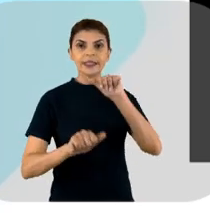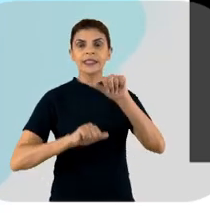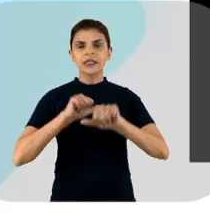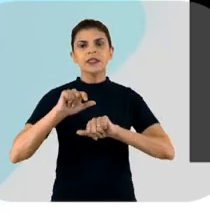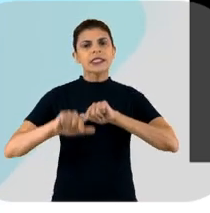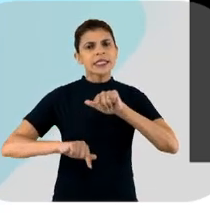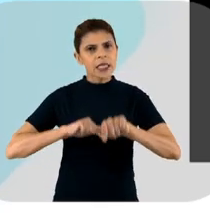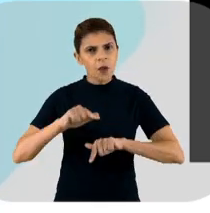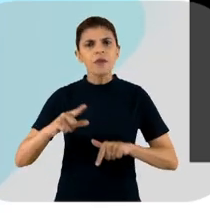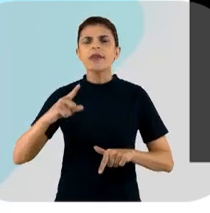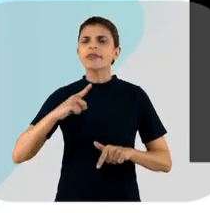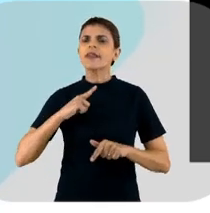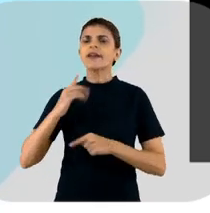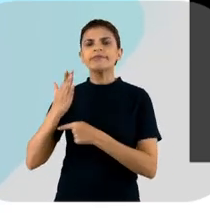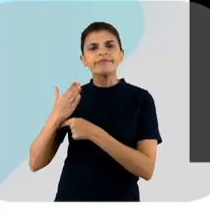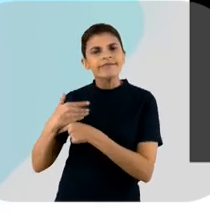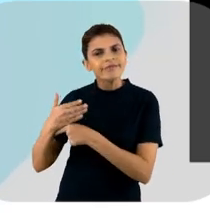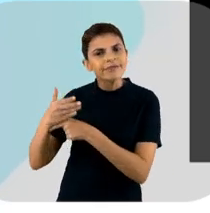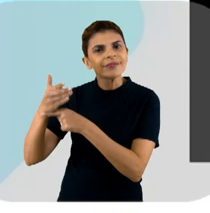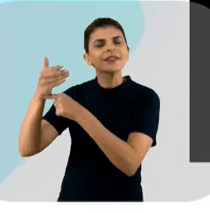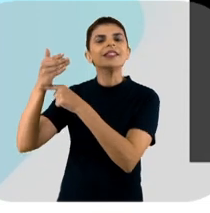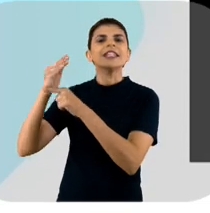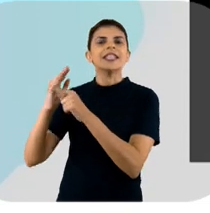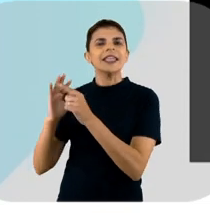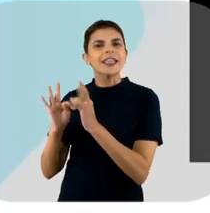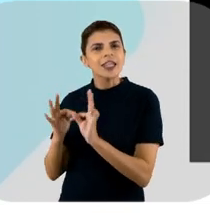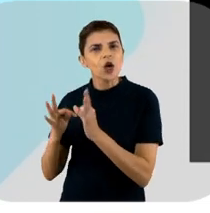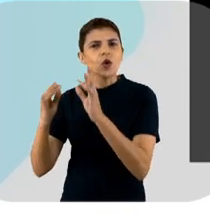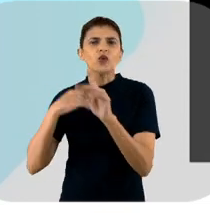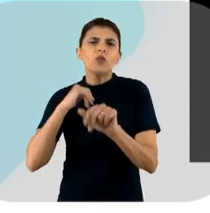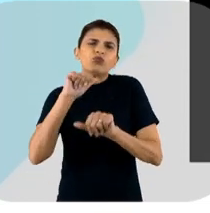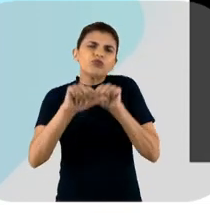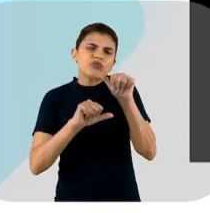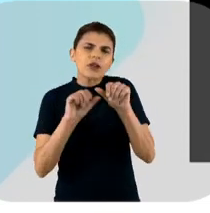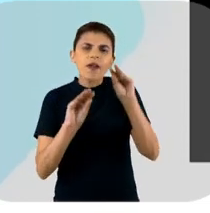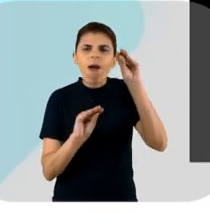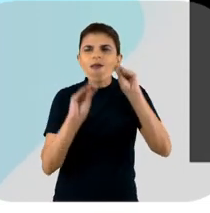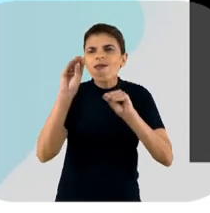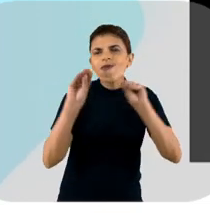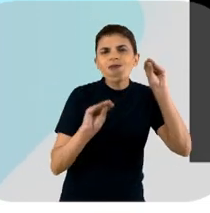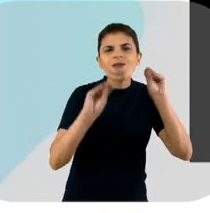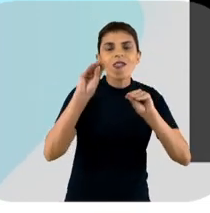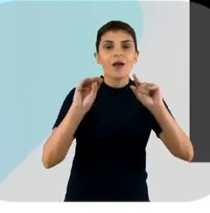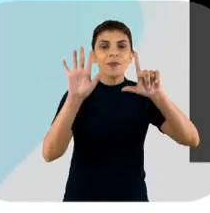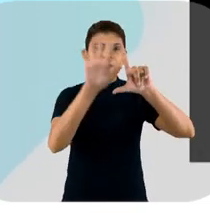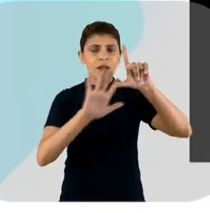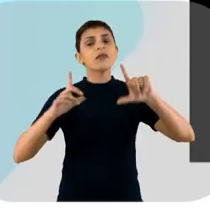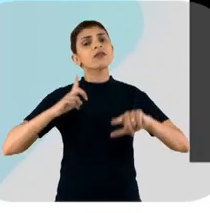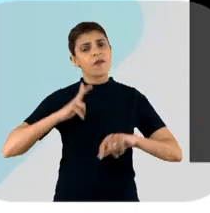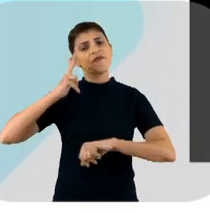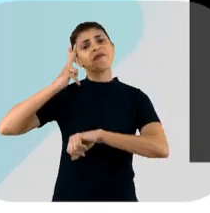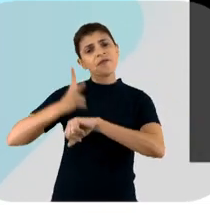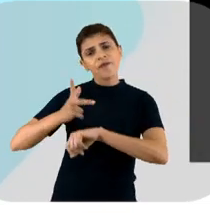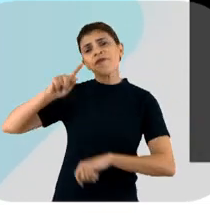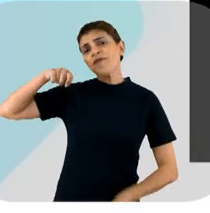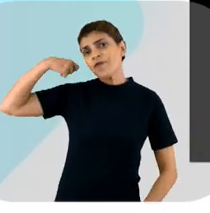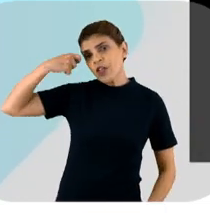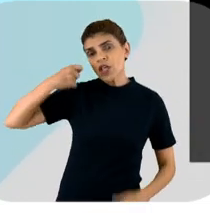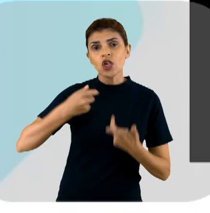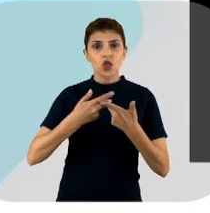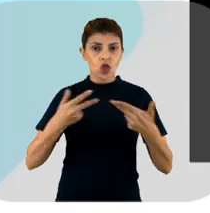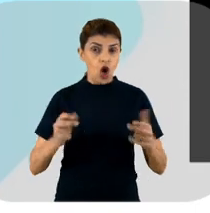transformadora, aí trabalho muito, tem as tecnologias, estou mudando um pouco a página aí aos poucos, e aí tem vídeos,